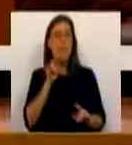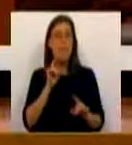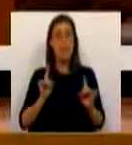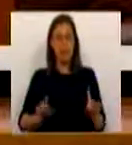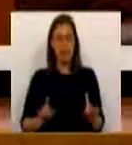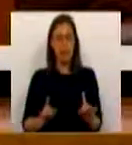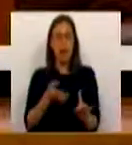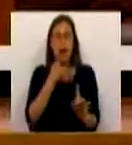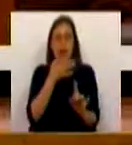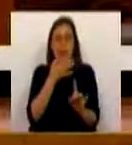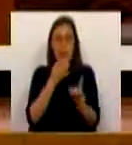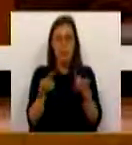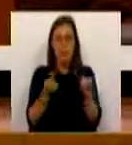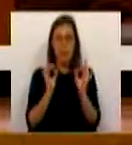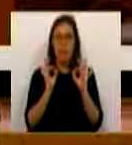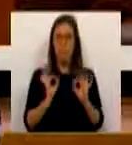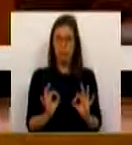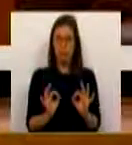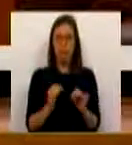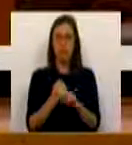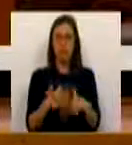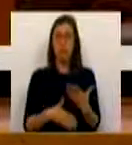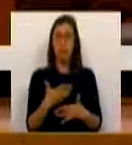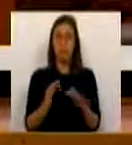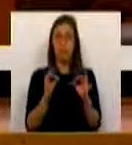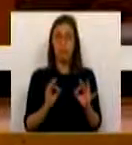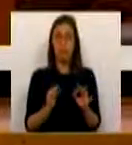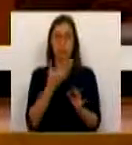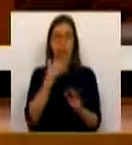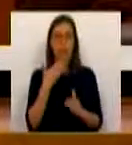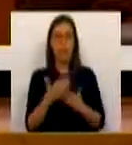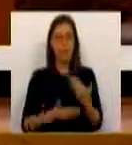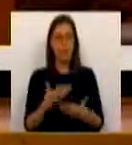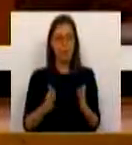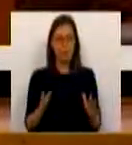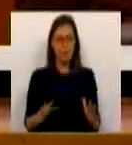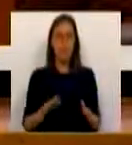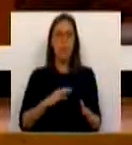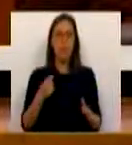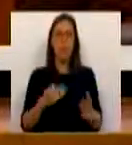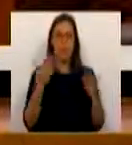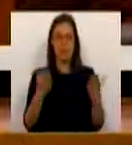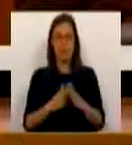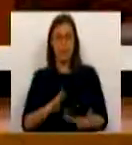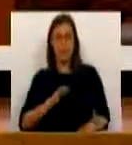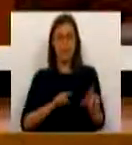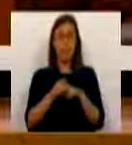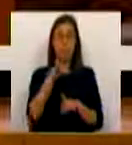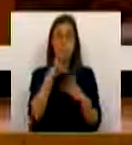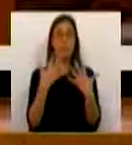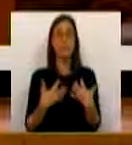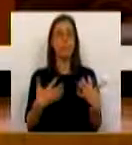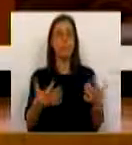prevenção estejam organizados e funcionem de forma eficaz. Sr. Presidente, senhoras e senhores